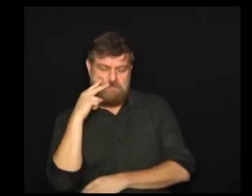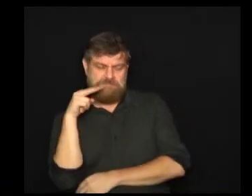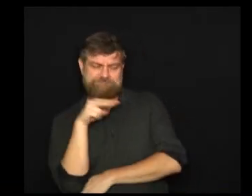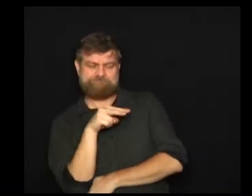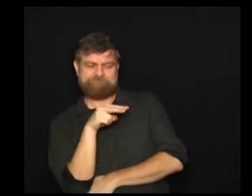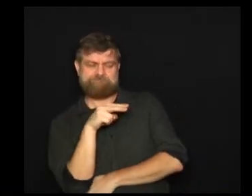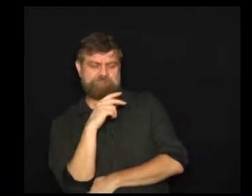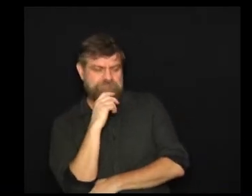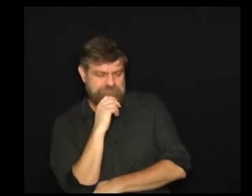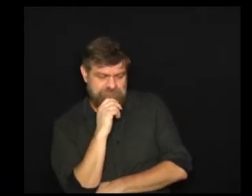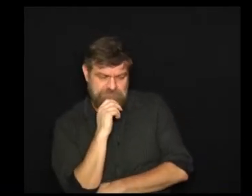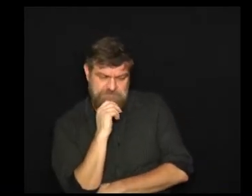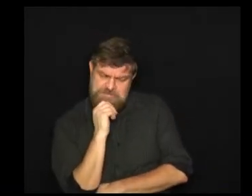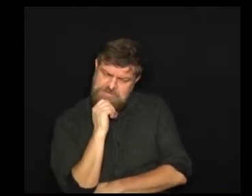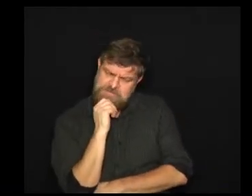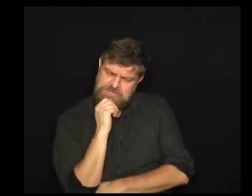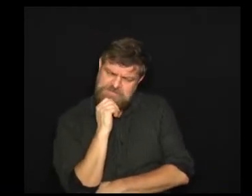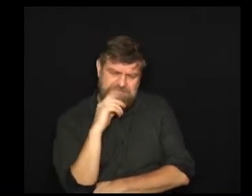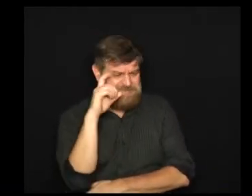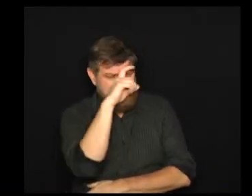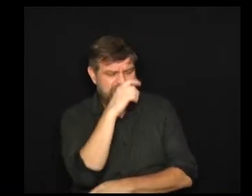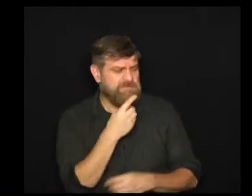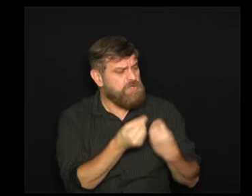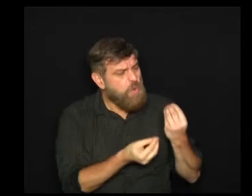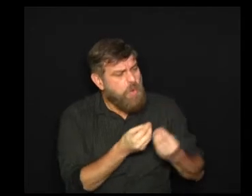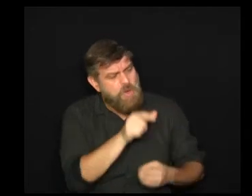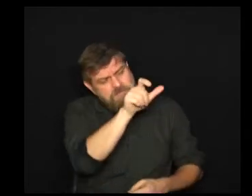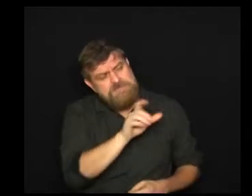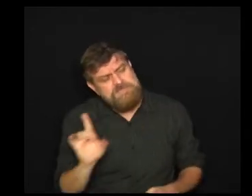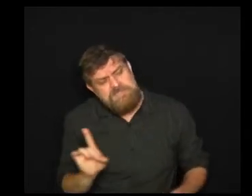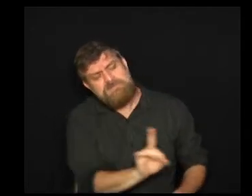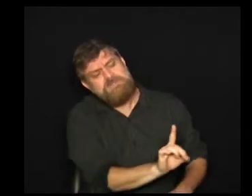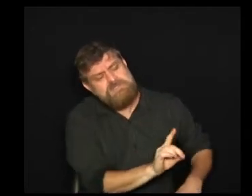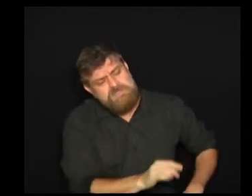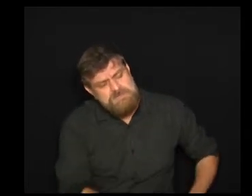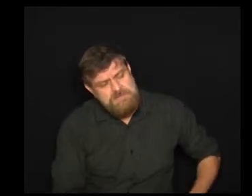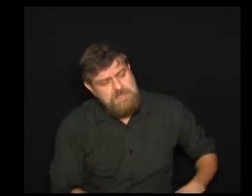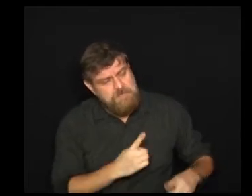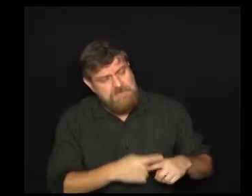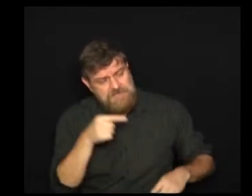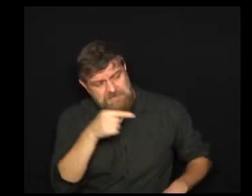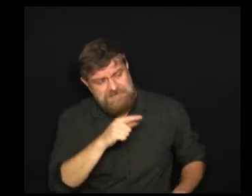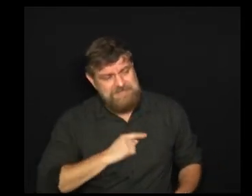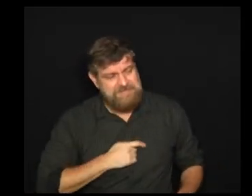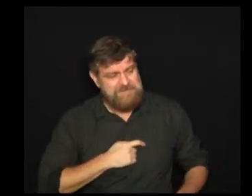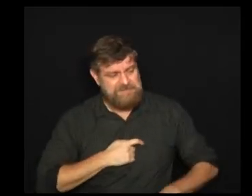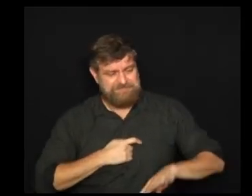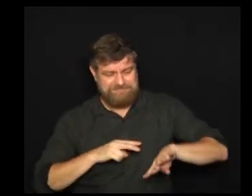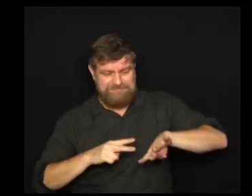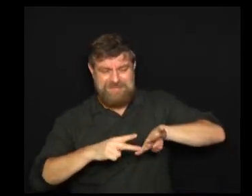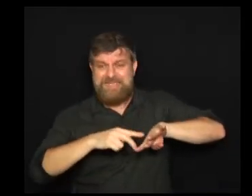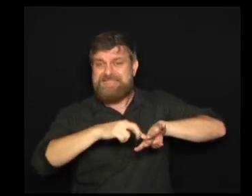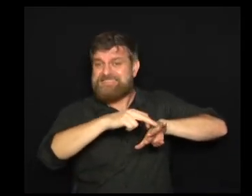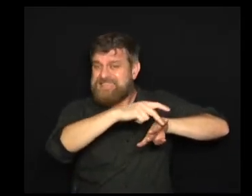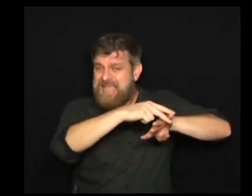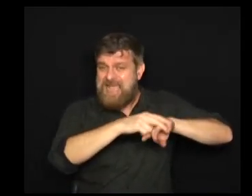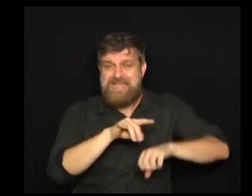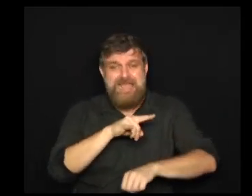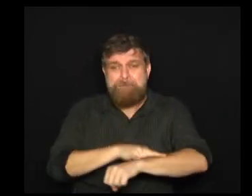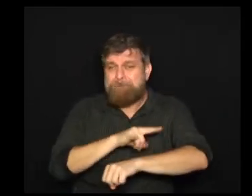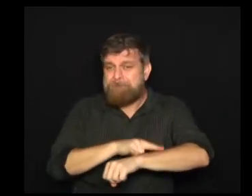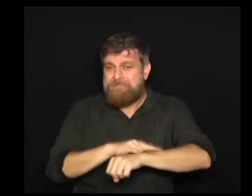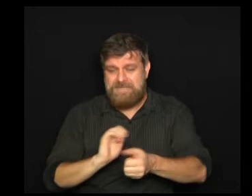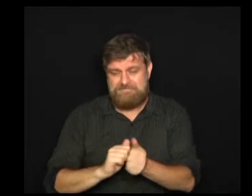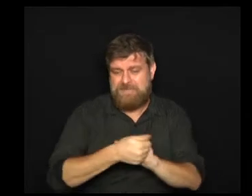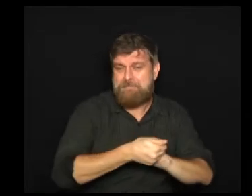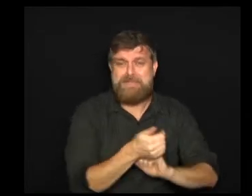empresa e fala, olha, vai ser difícil você colocar uma pessoa com deficiência aqui, porque você tem muita escada, você não tem banheiro adaptado, você